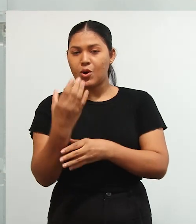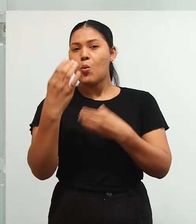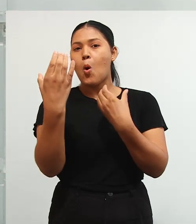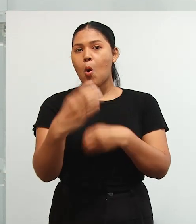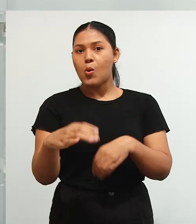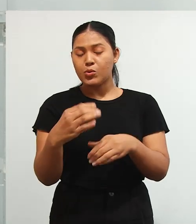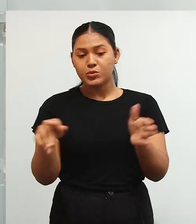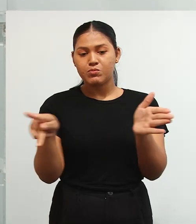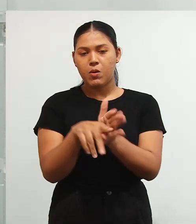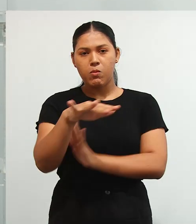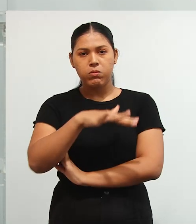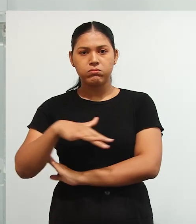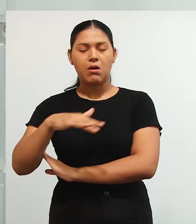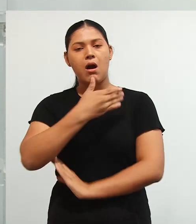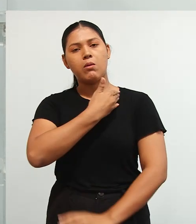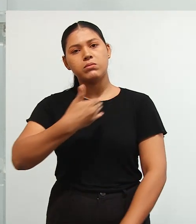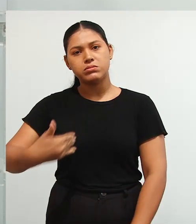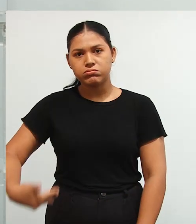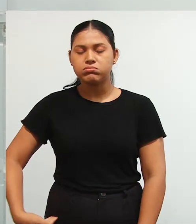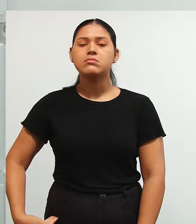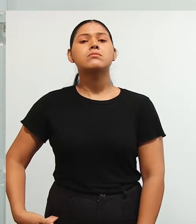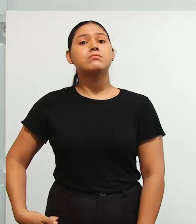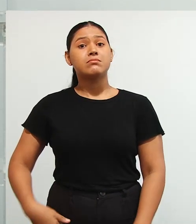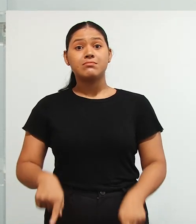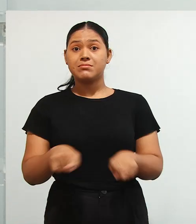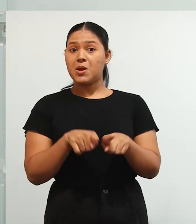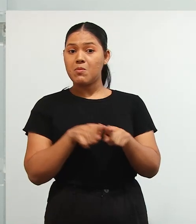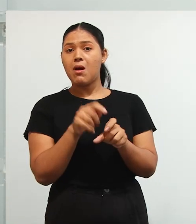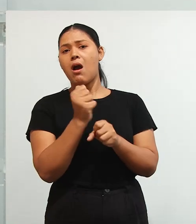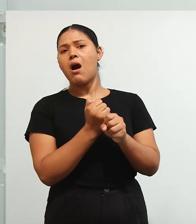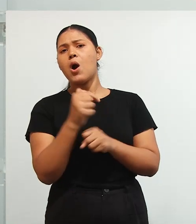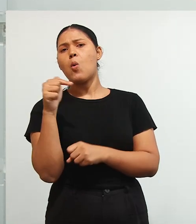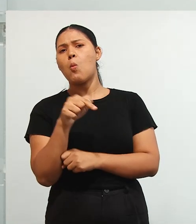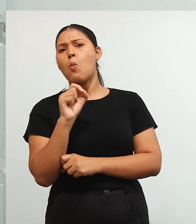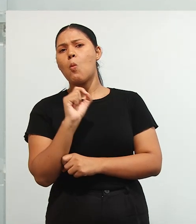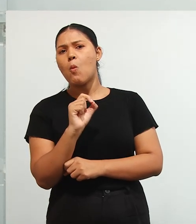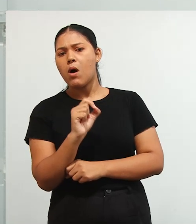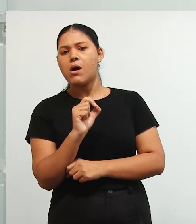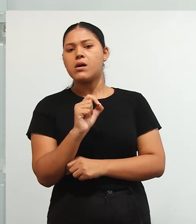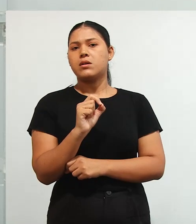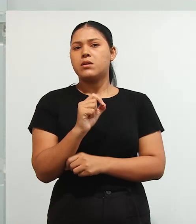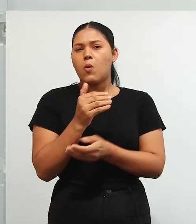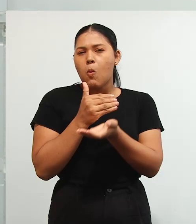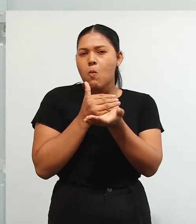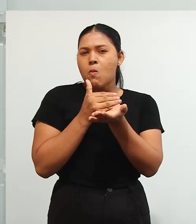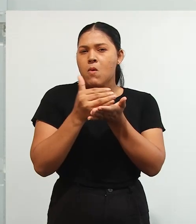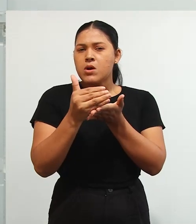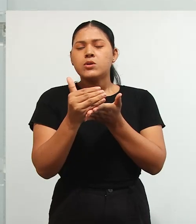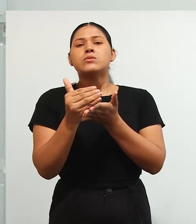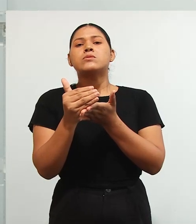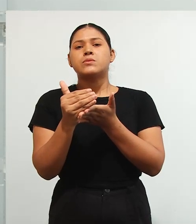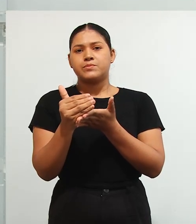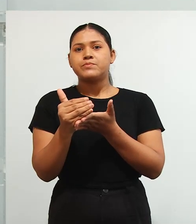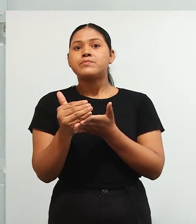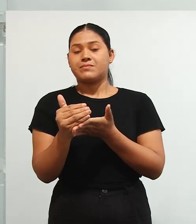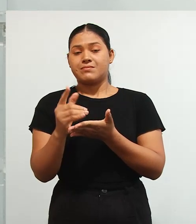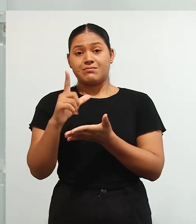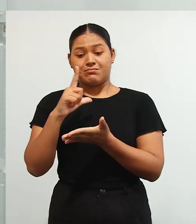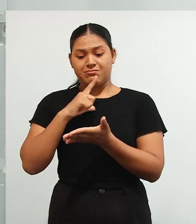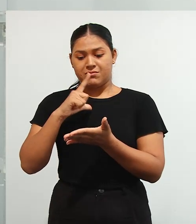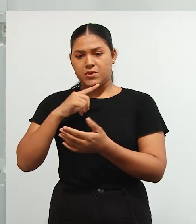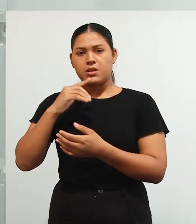as carreiras públicas, né? É nesse ano que se passa a ter a possibilidade